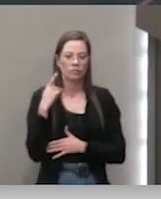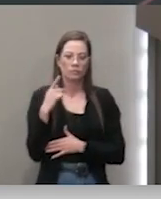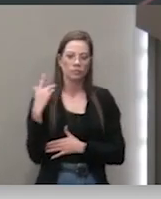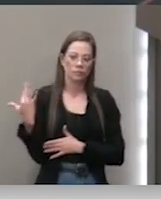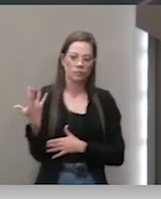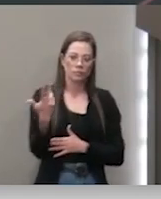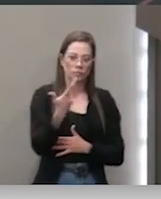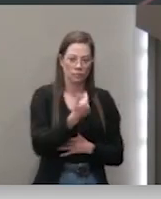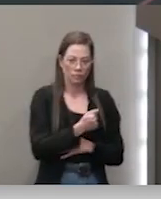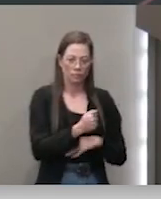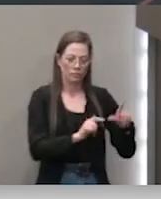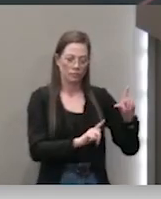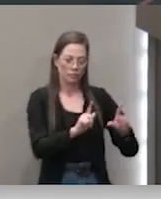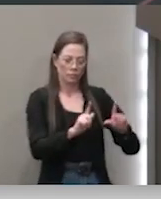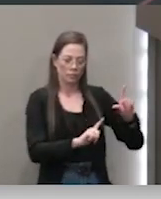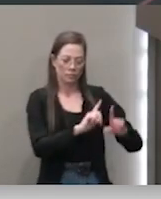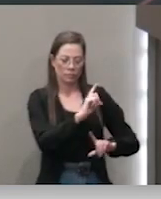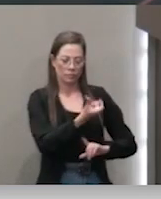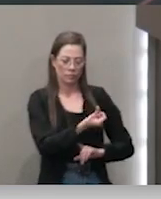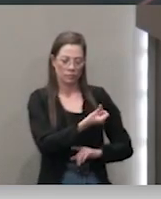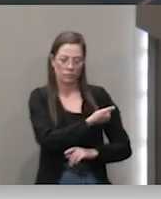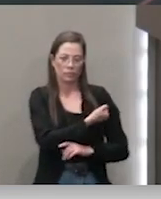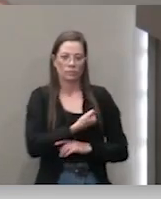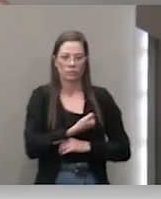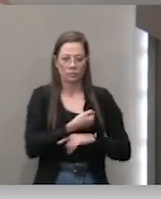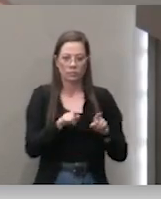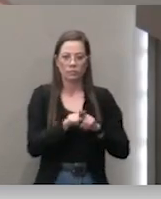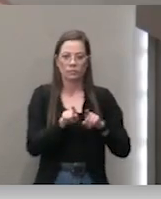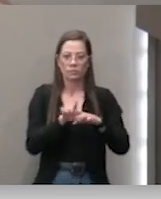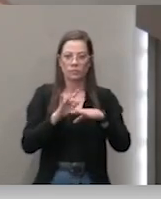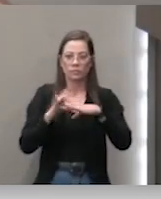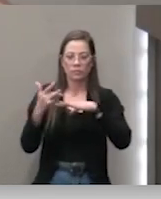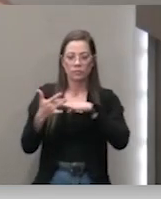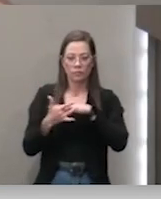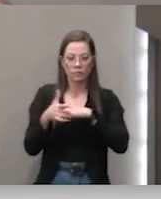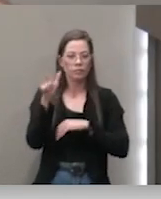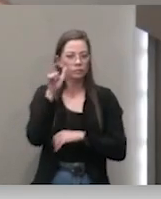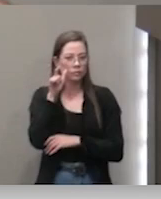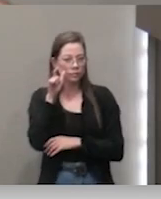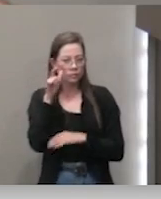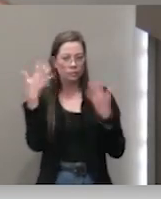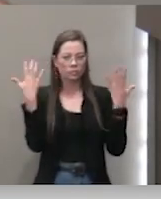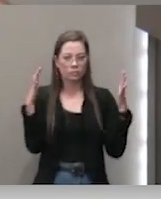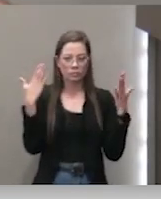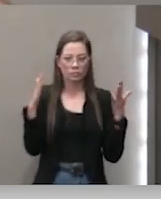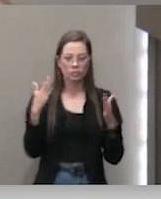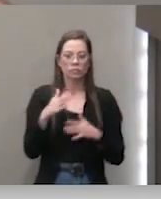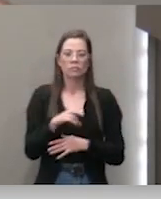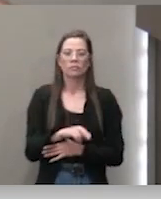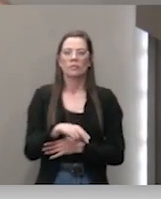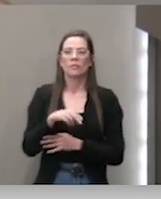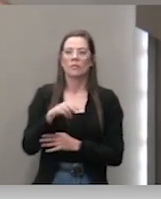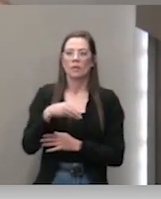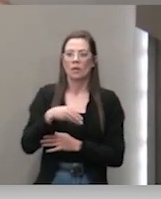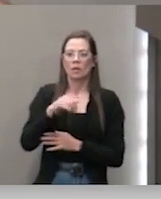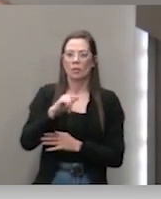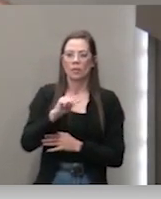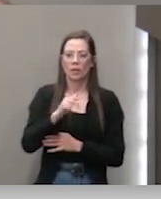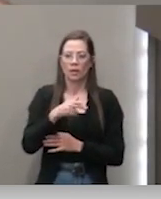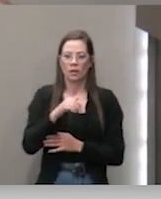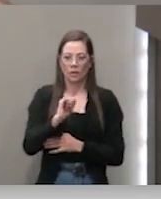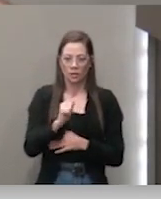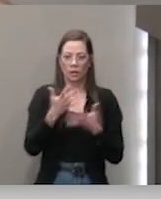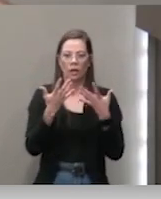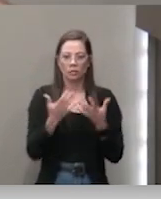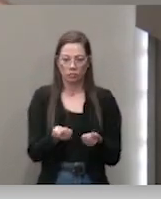assistimos pelo canal 16 e também pelas redes sociais. Já quero até parabenizar o vereador Milani aqui, que vai assumir uma nova função